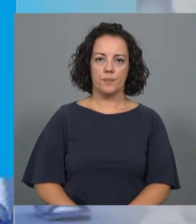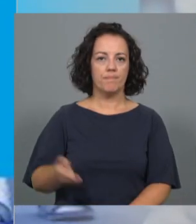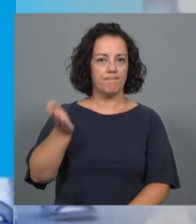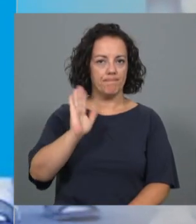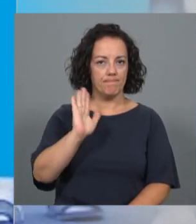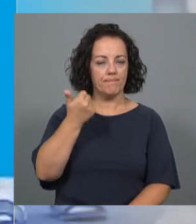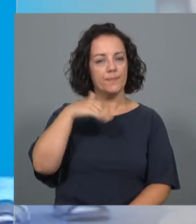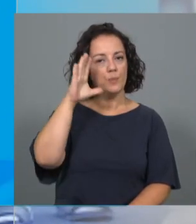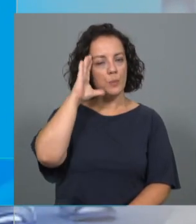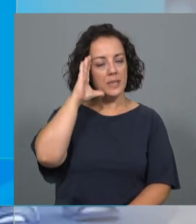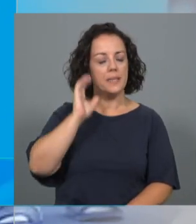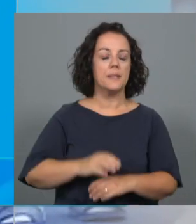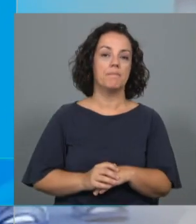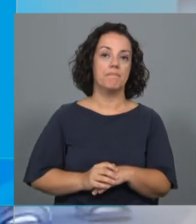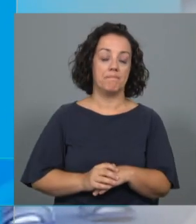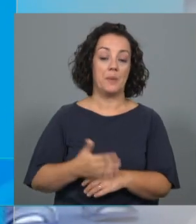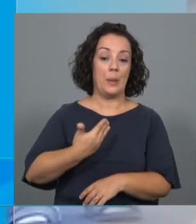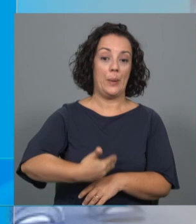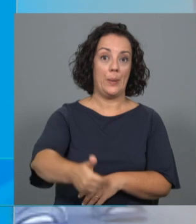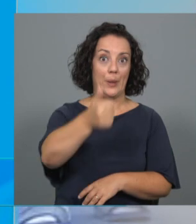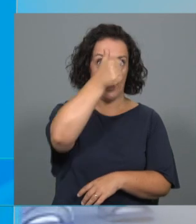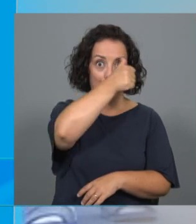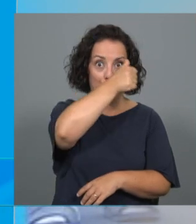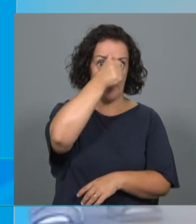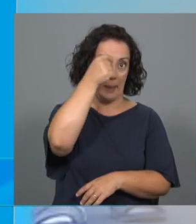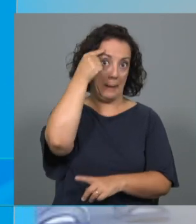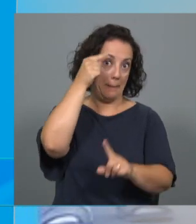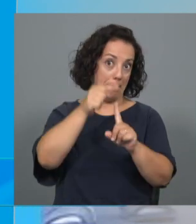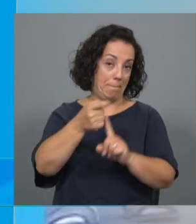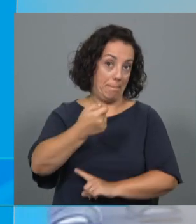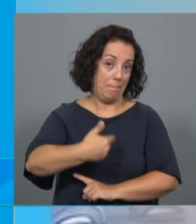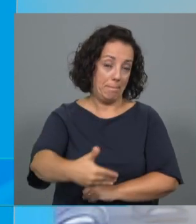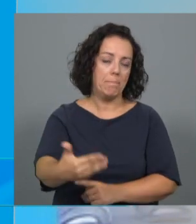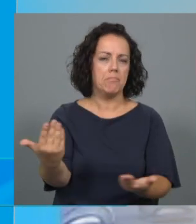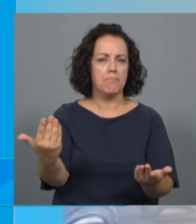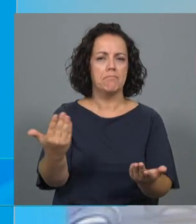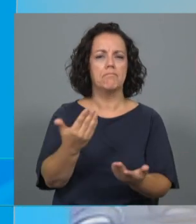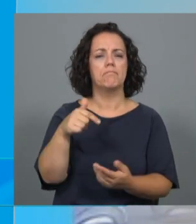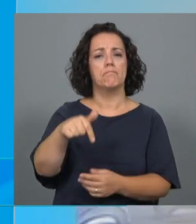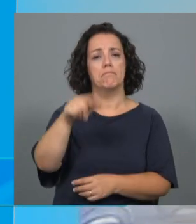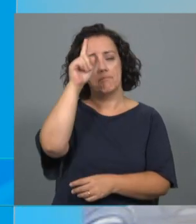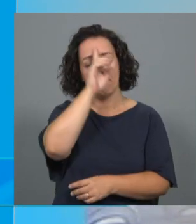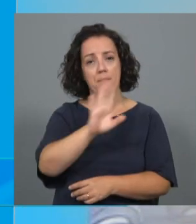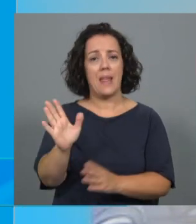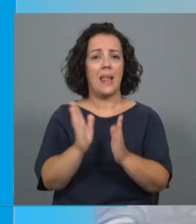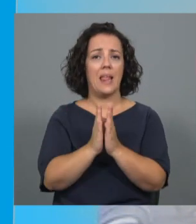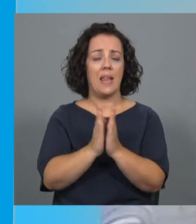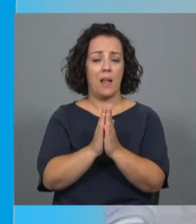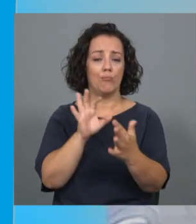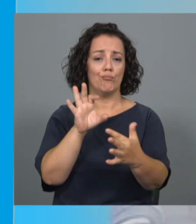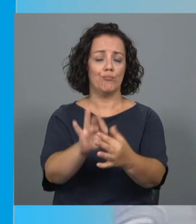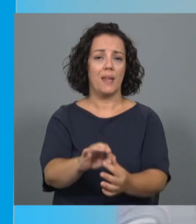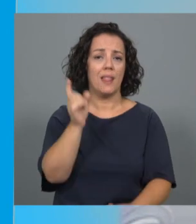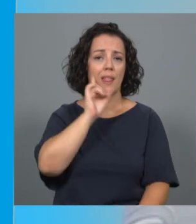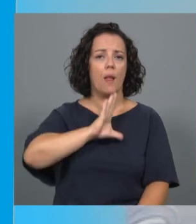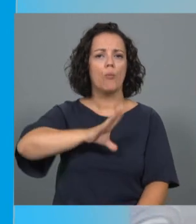Olá, muito boa tarde. Com o próximo domingo no horizonte, lembramos que a Igreja assinala nessa data o Dia Mundial das